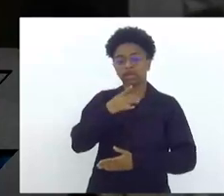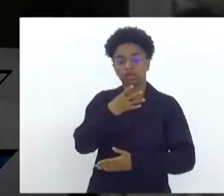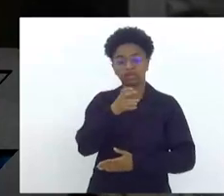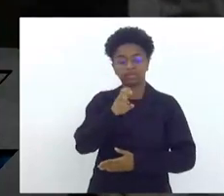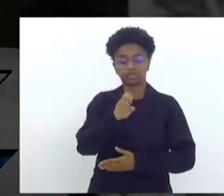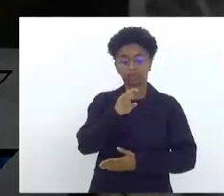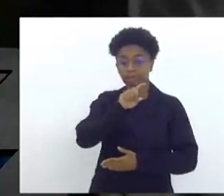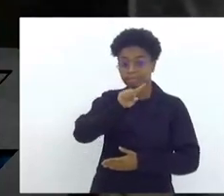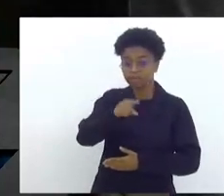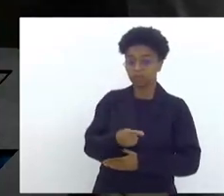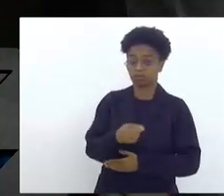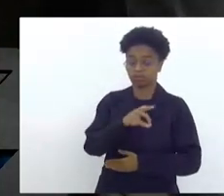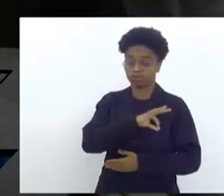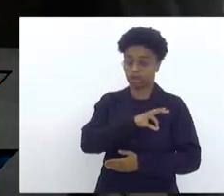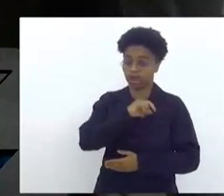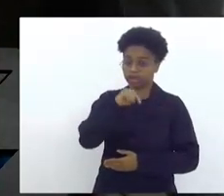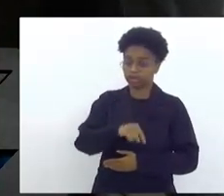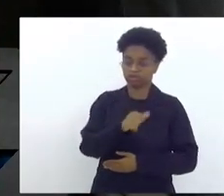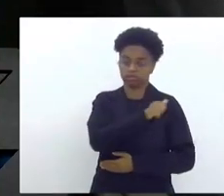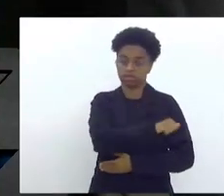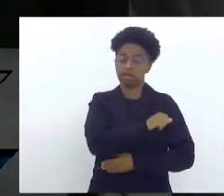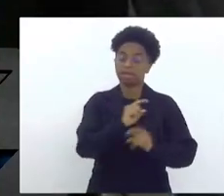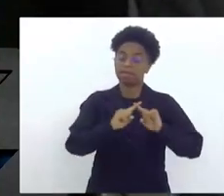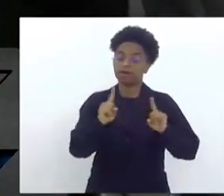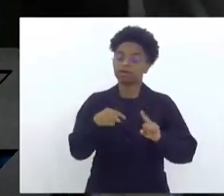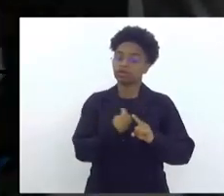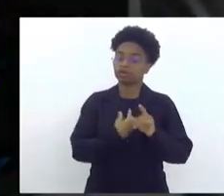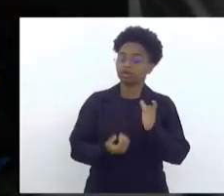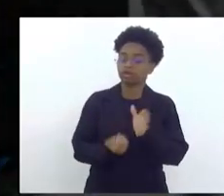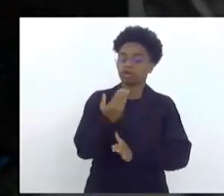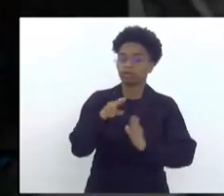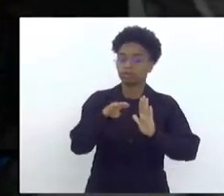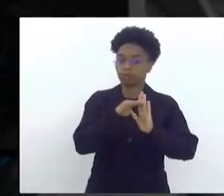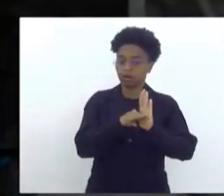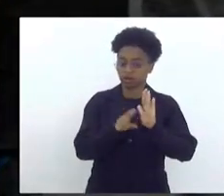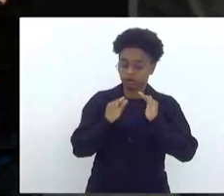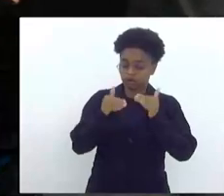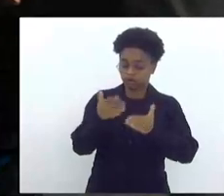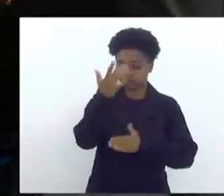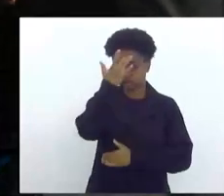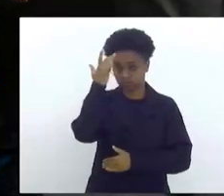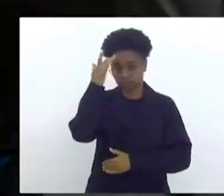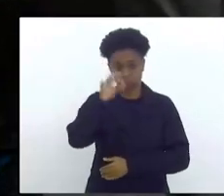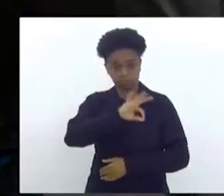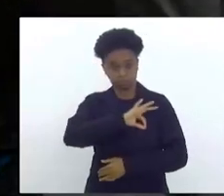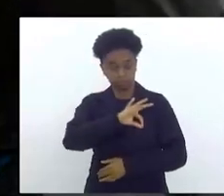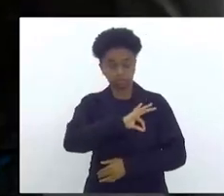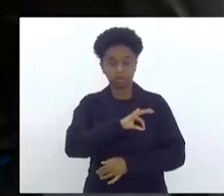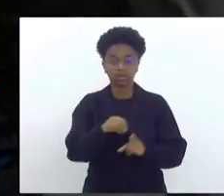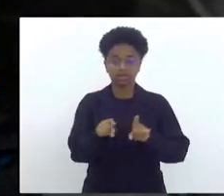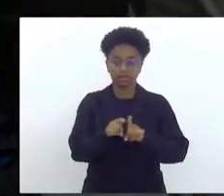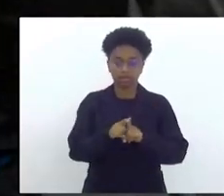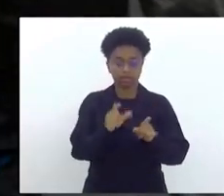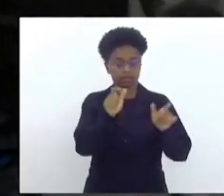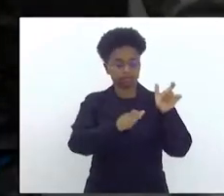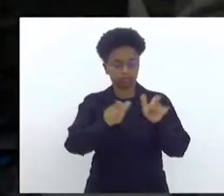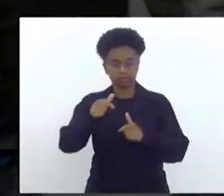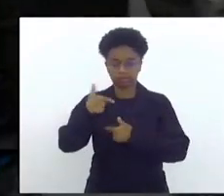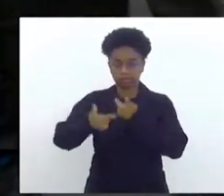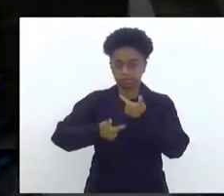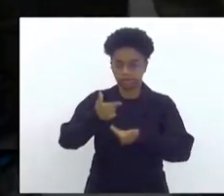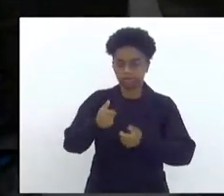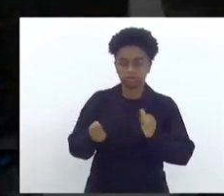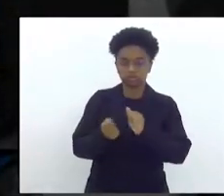implementamos um programa um programa para a saúde mental de policiais para aqueles e aquelas que trabalham